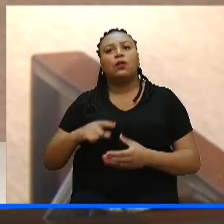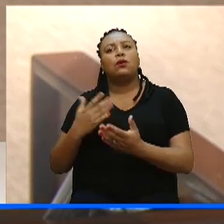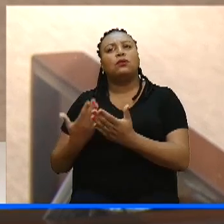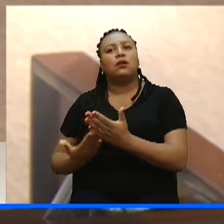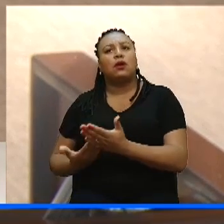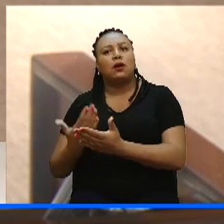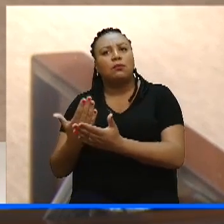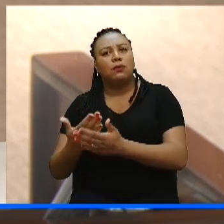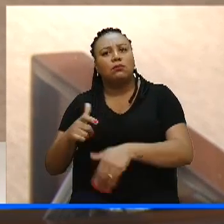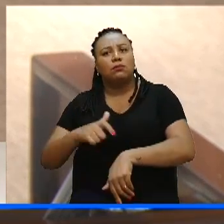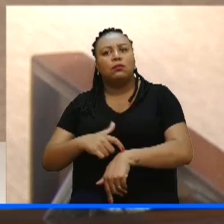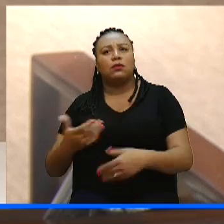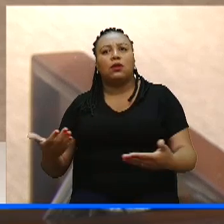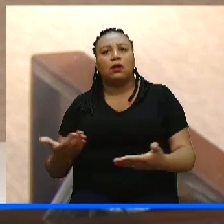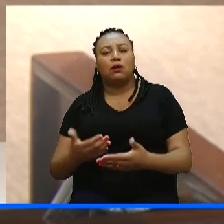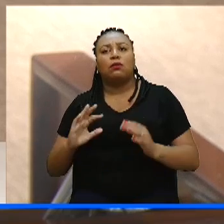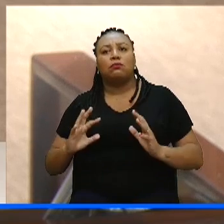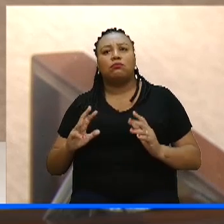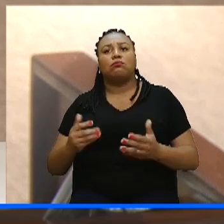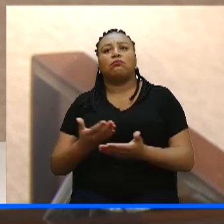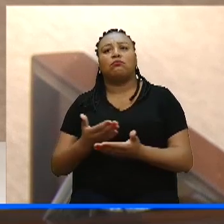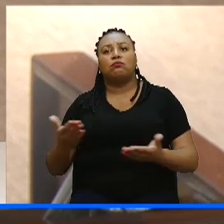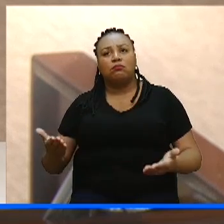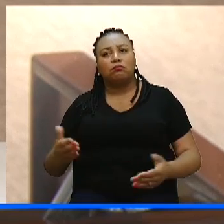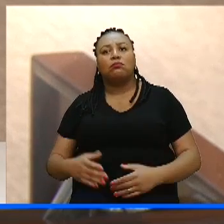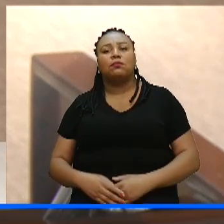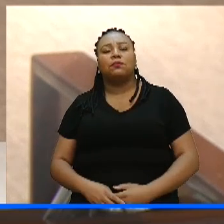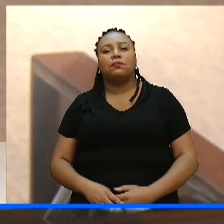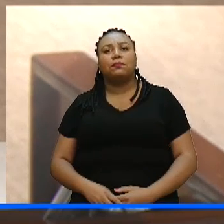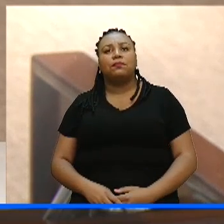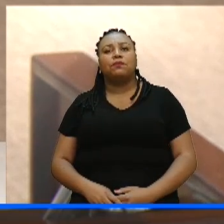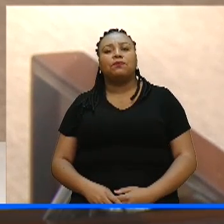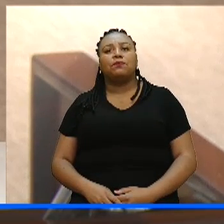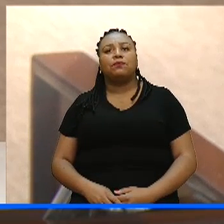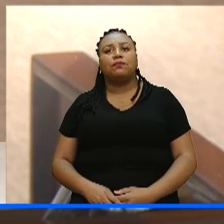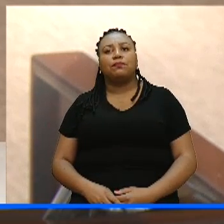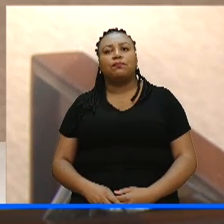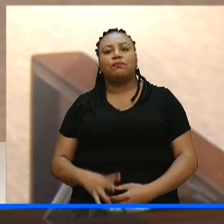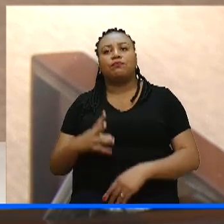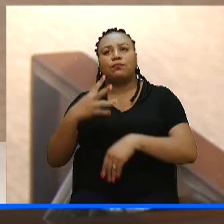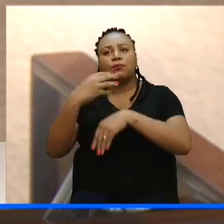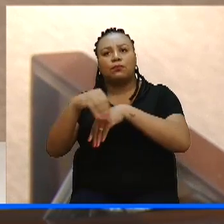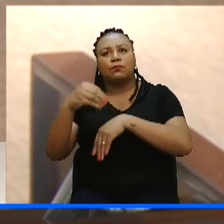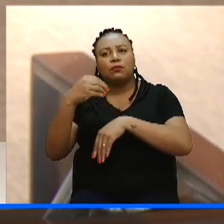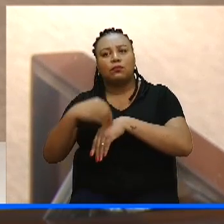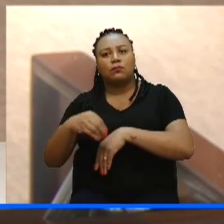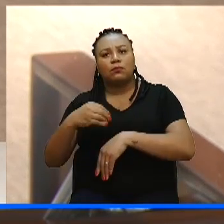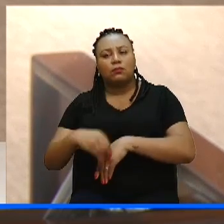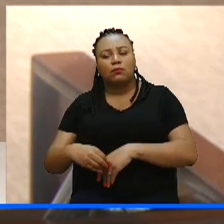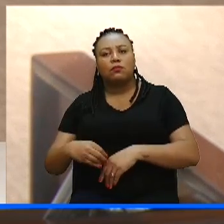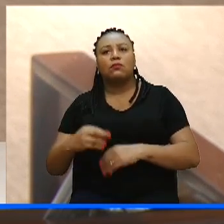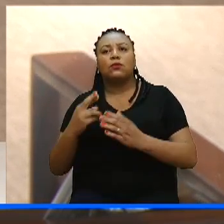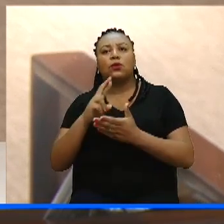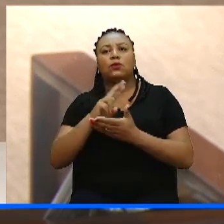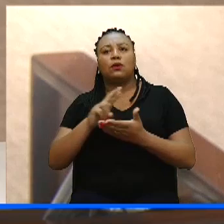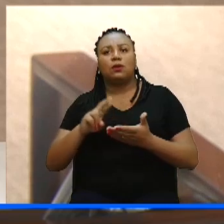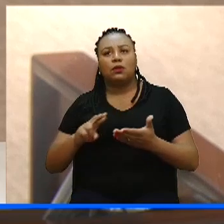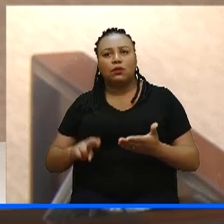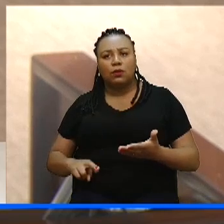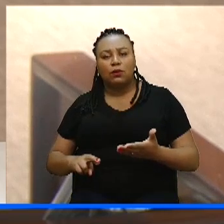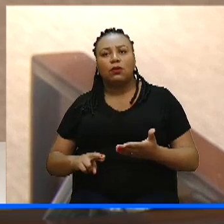neste momento os senhores e senhoras as recomendações do nosso relatório